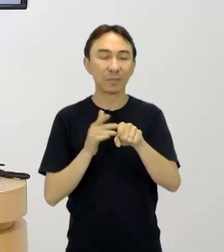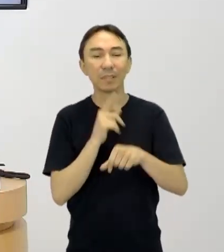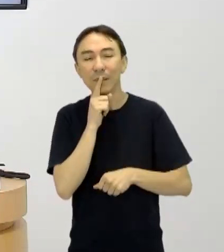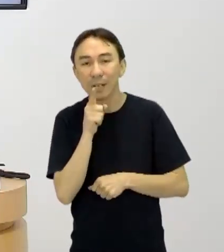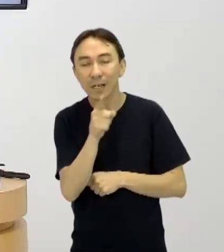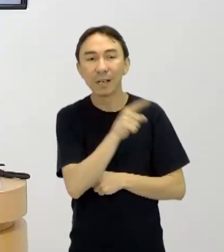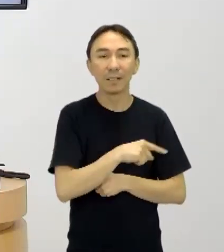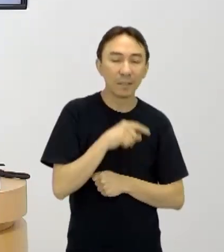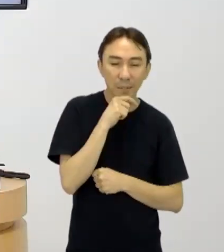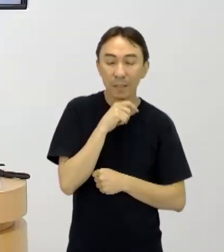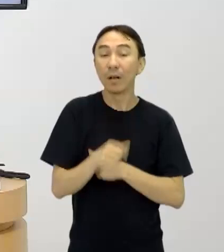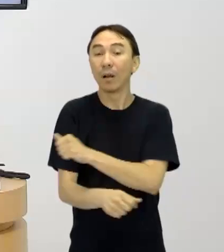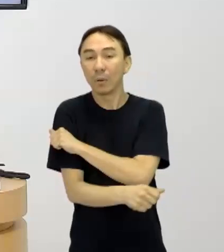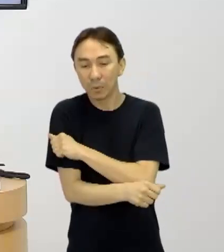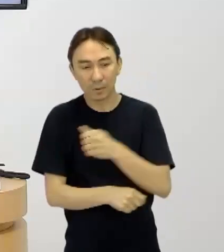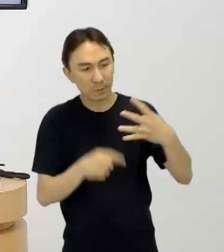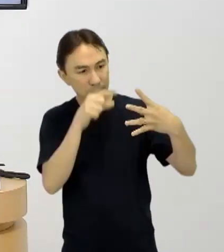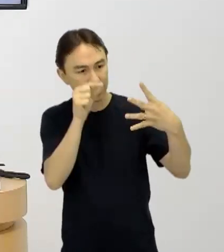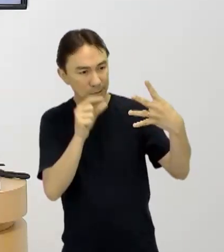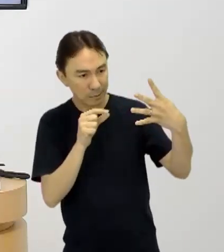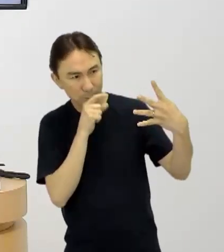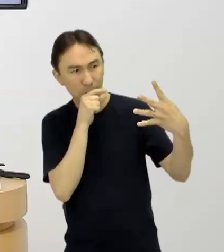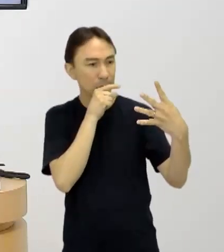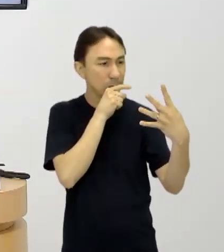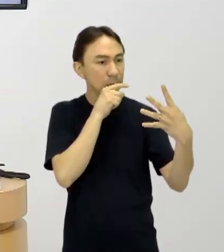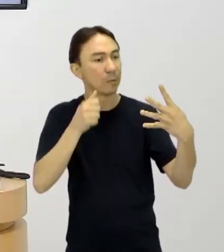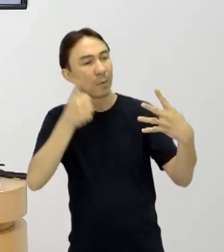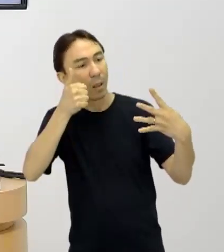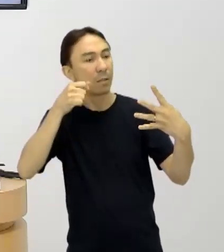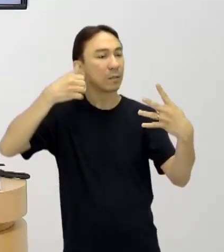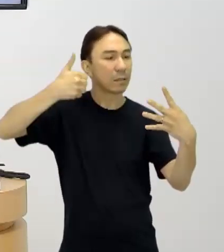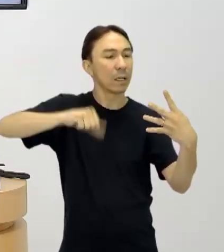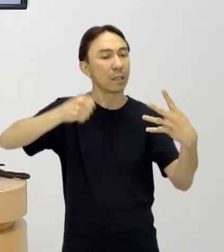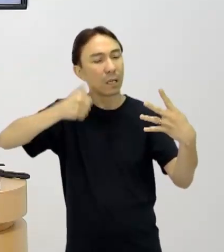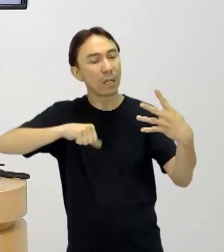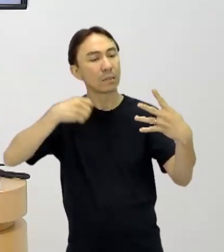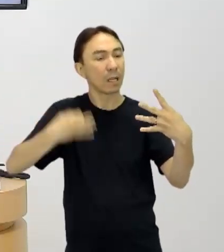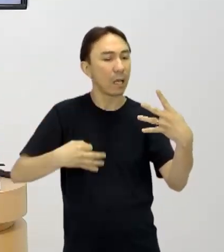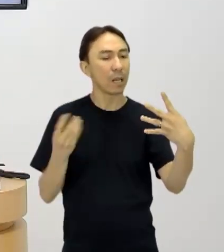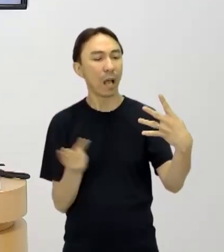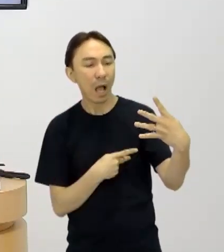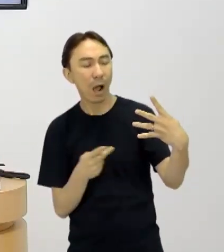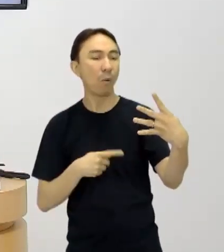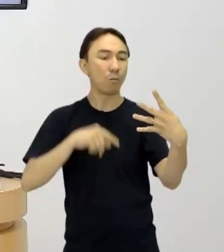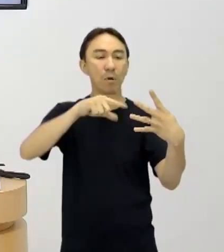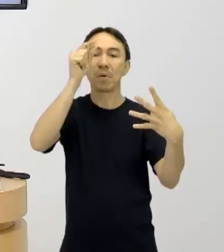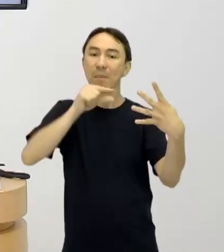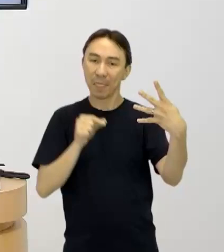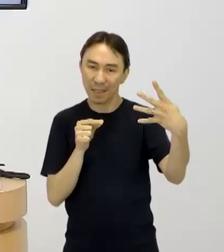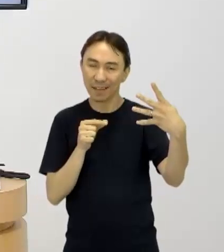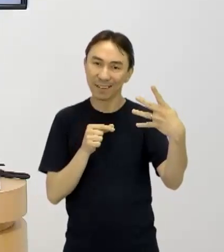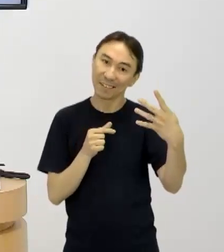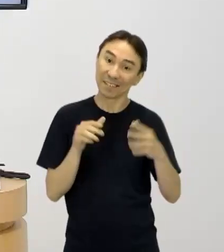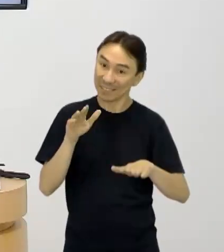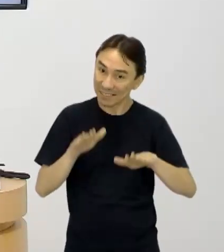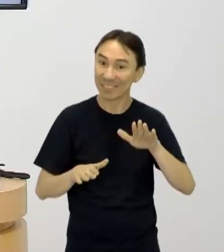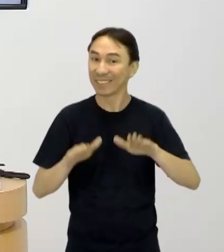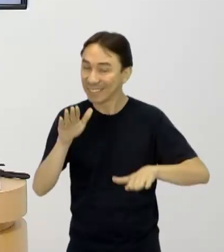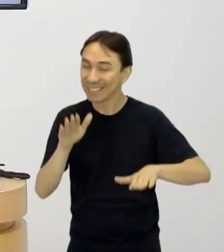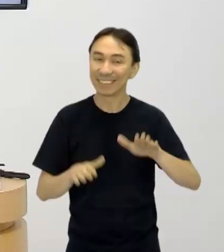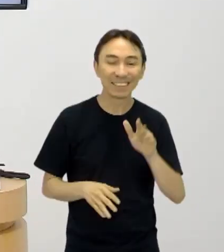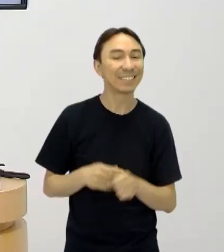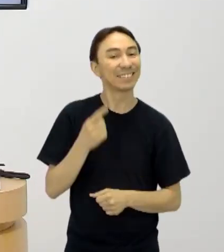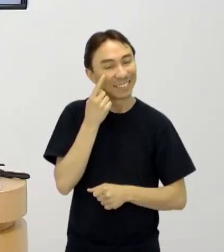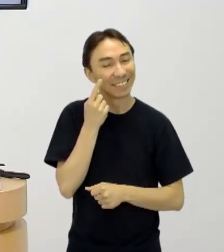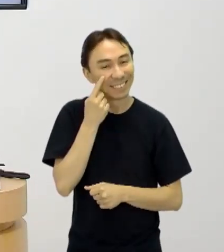melhor alternativa, sendo que nem sempre é uma alternativa verdadeira, hoje tem, né? É um desafio aí, e para